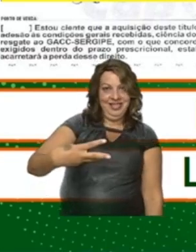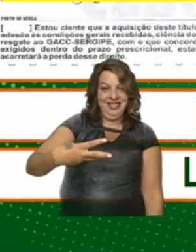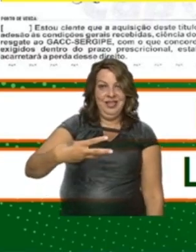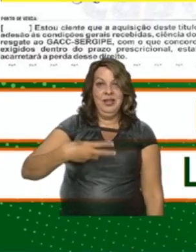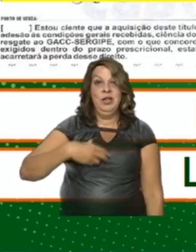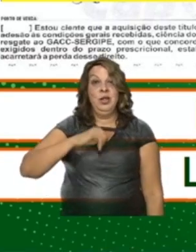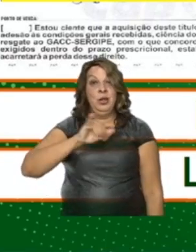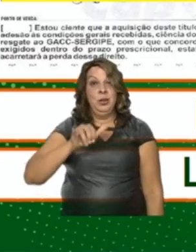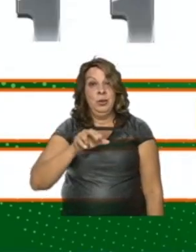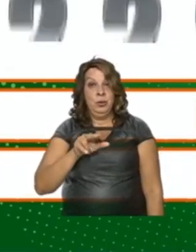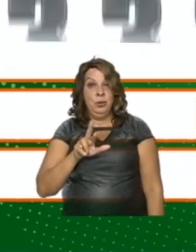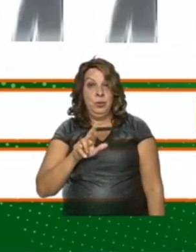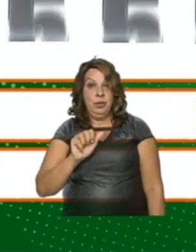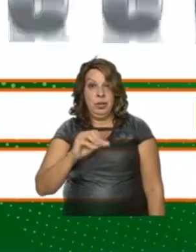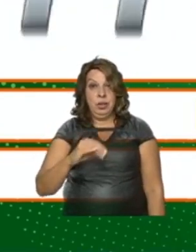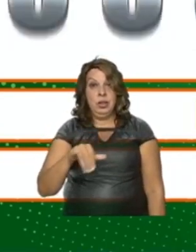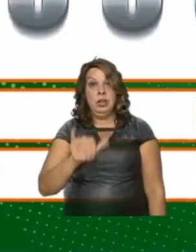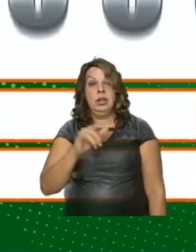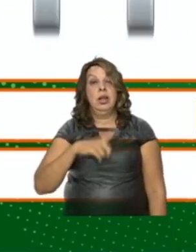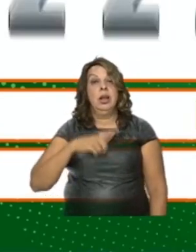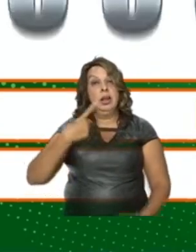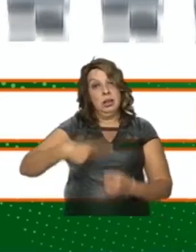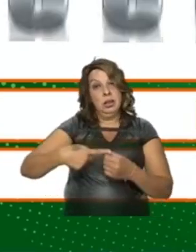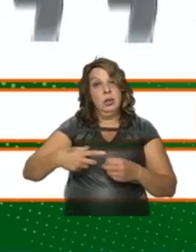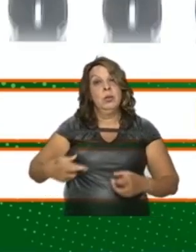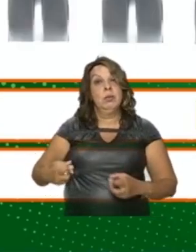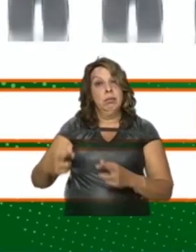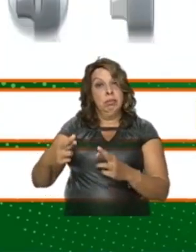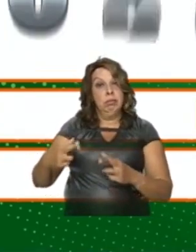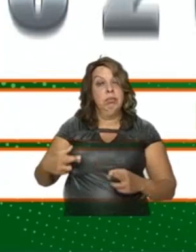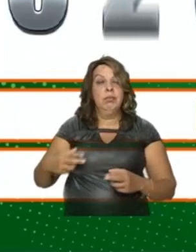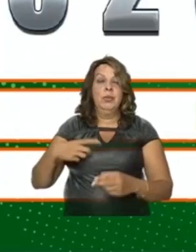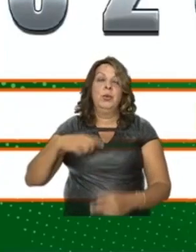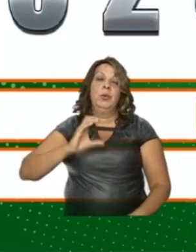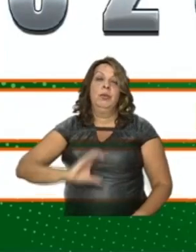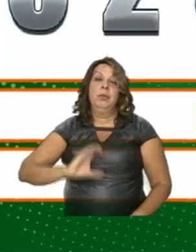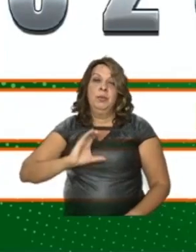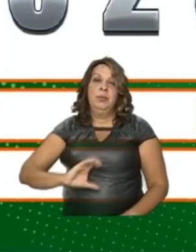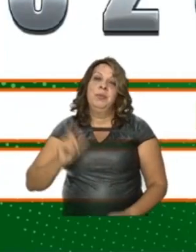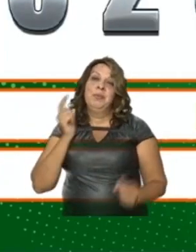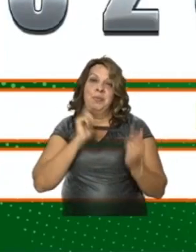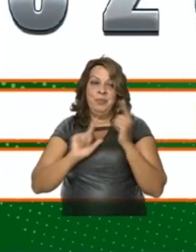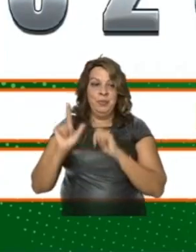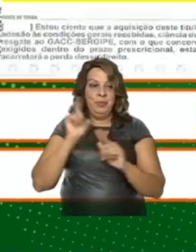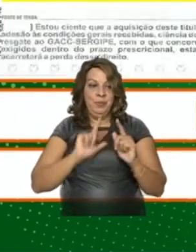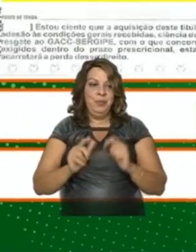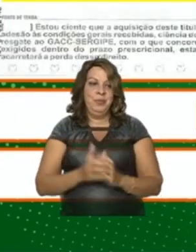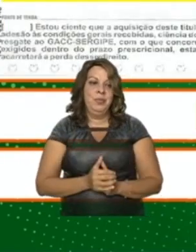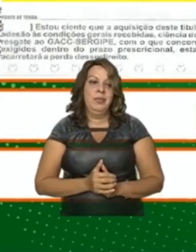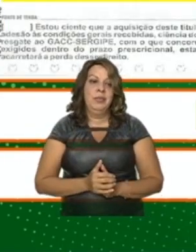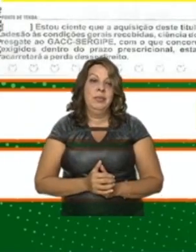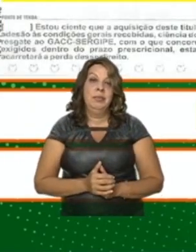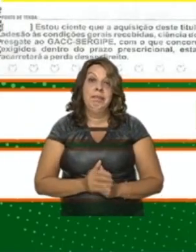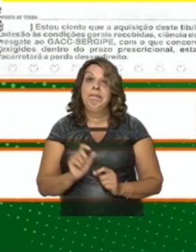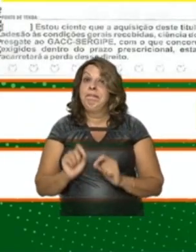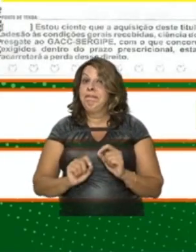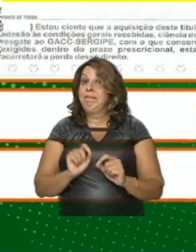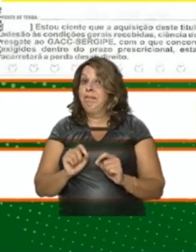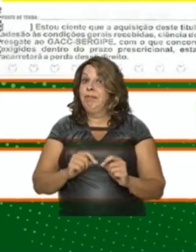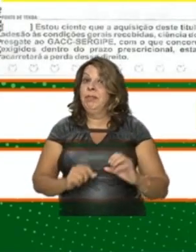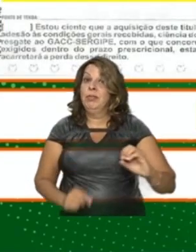072093, Juraci Silva Santos, é de Siriri, adquiriu na regional Capela e faturou R$500. Quem fatura aqui